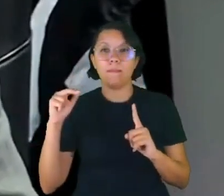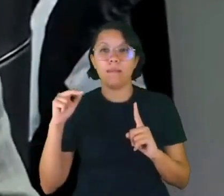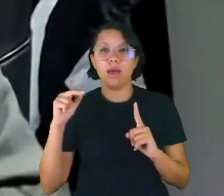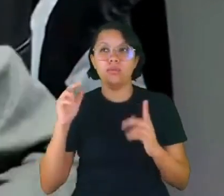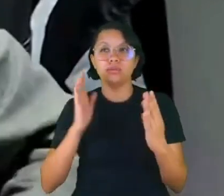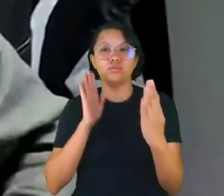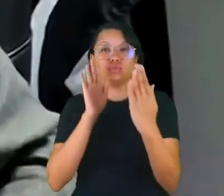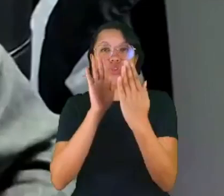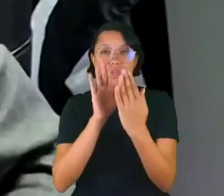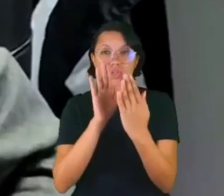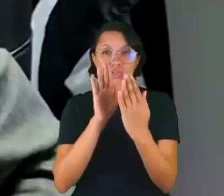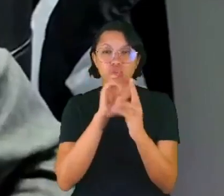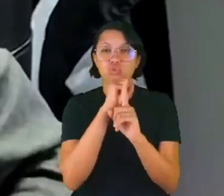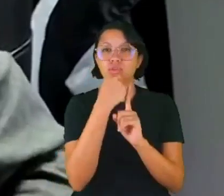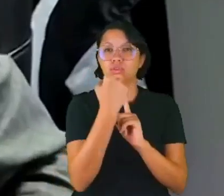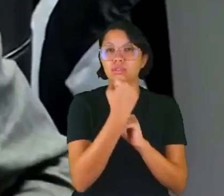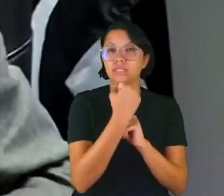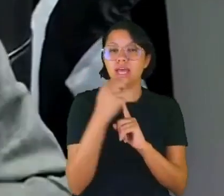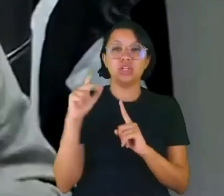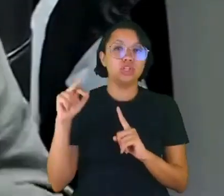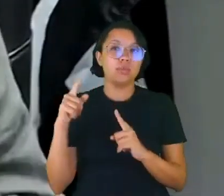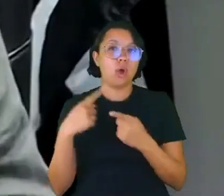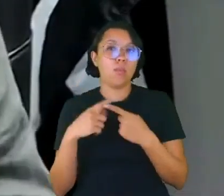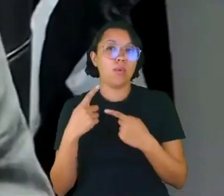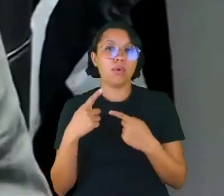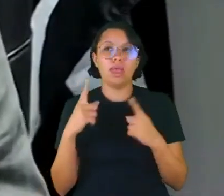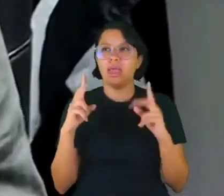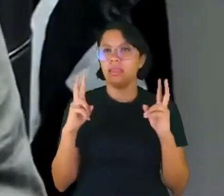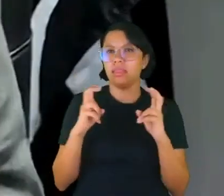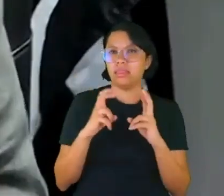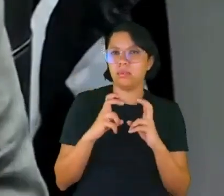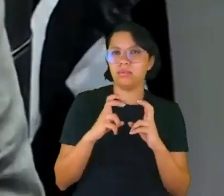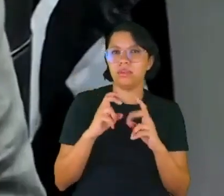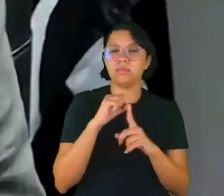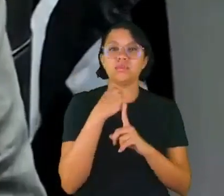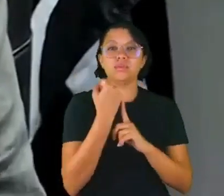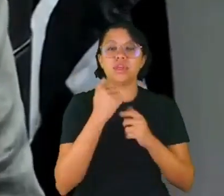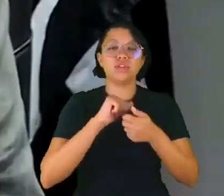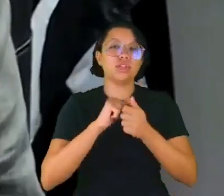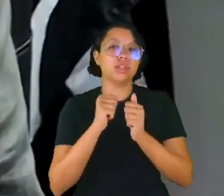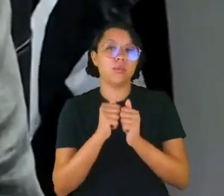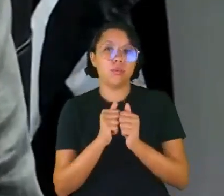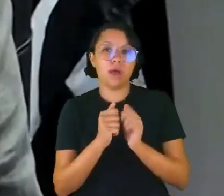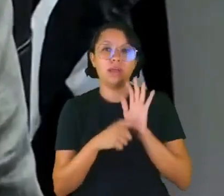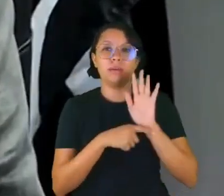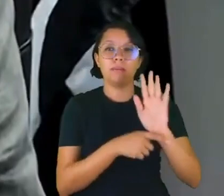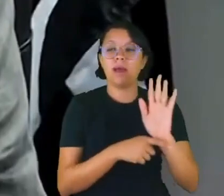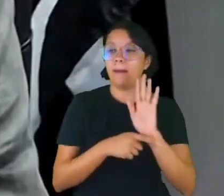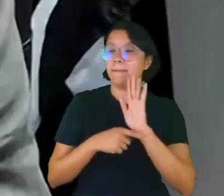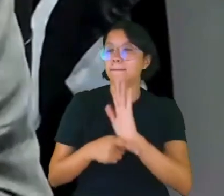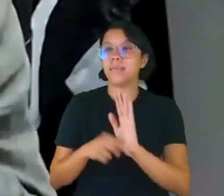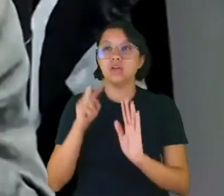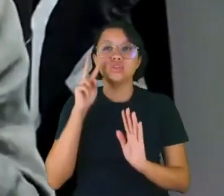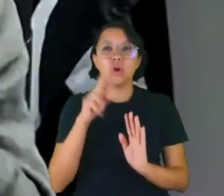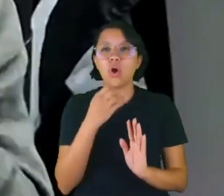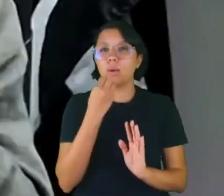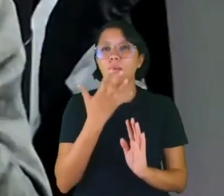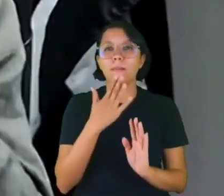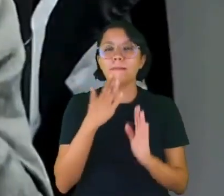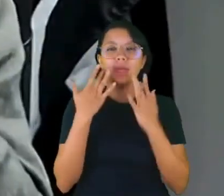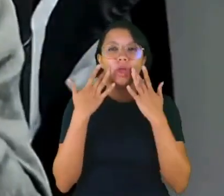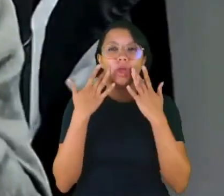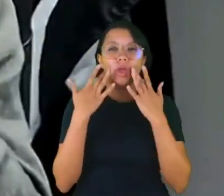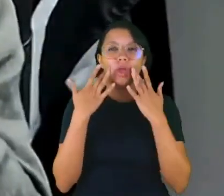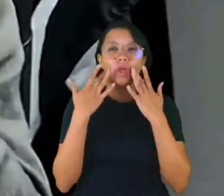uma sociedade solidária, adequada, uma sociedade que, portanto, só visa o bem comum. E se eu não acredito